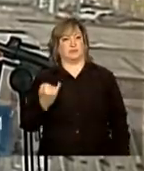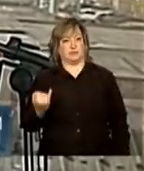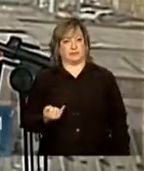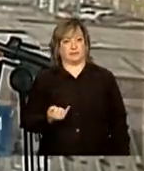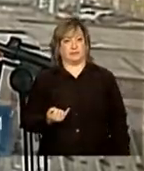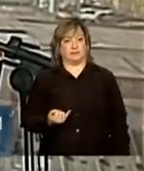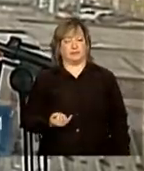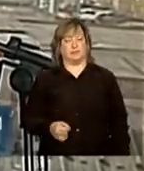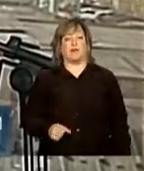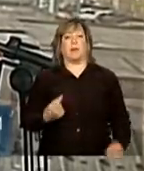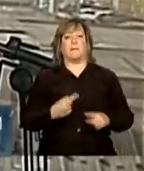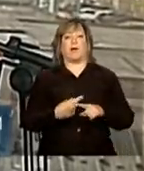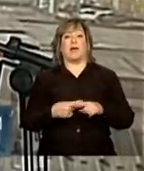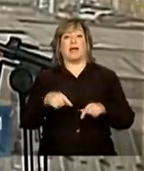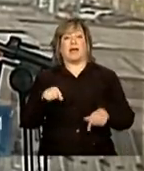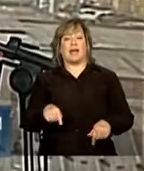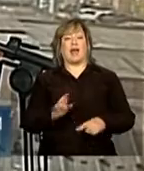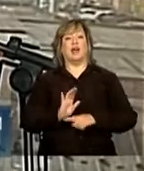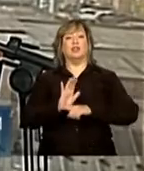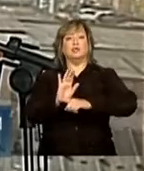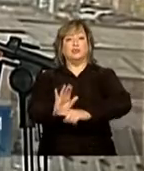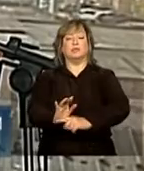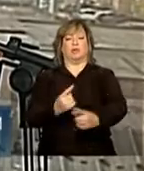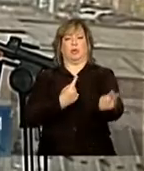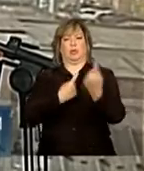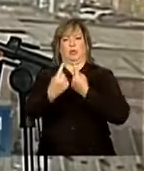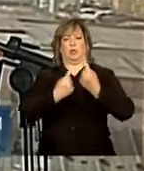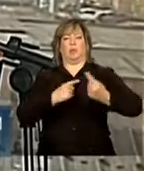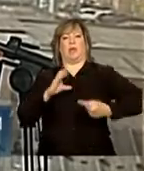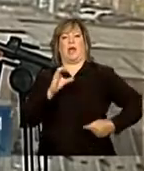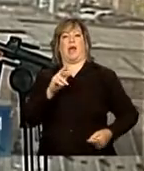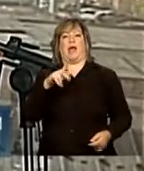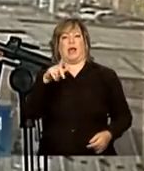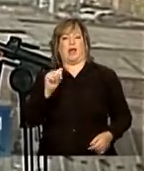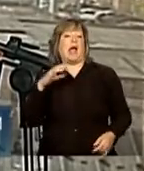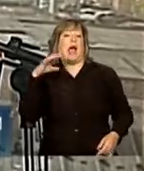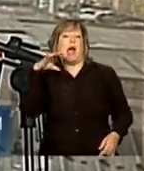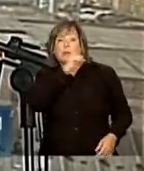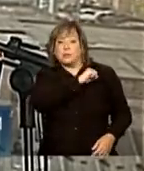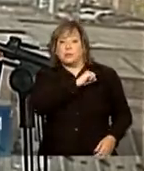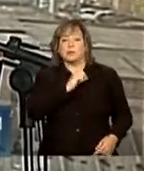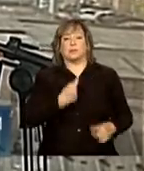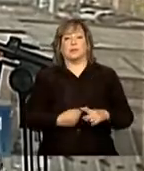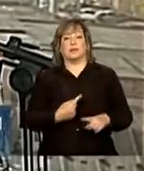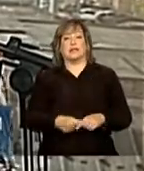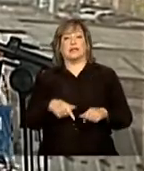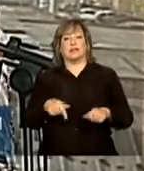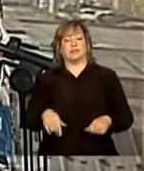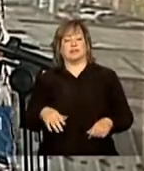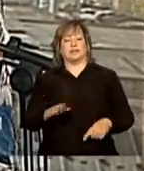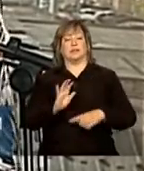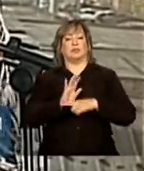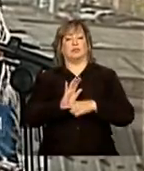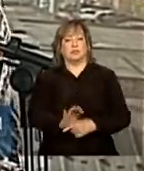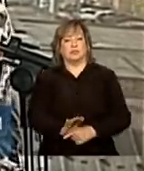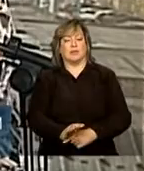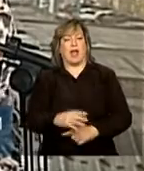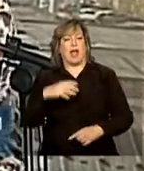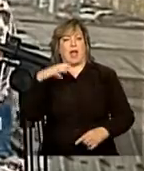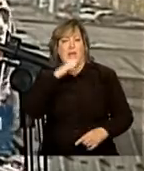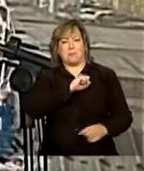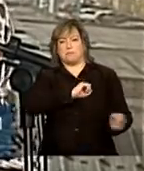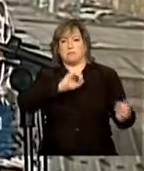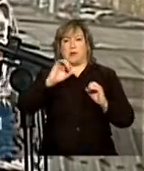porque ela viabiliza um transporte de carga rápido. E isso significa melhoria